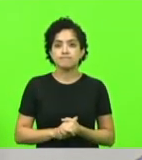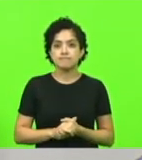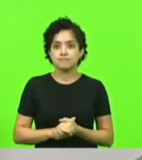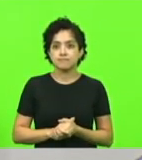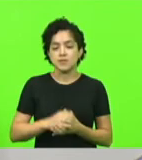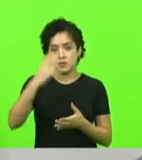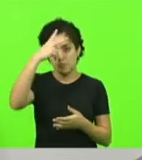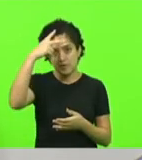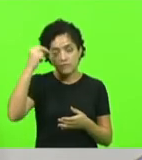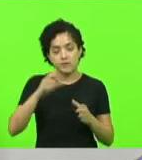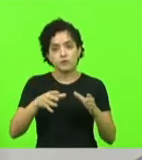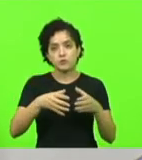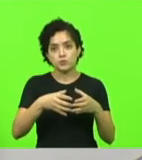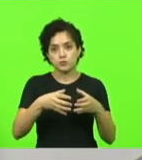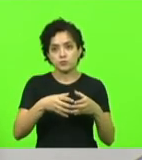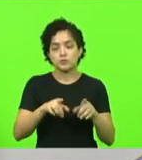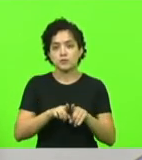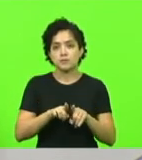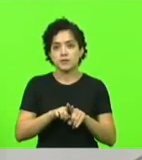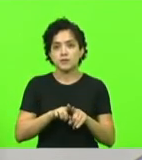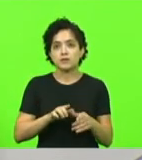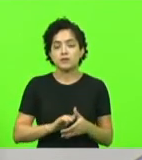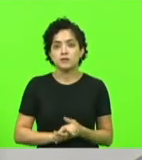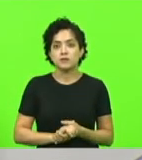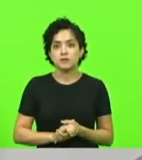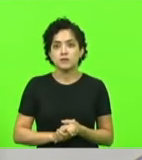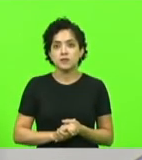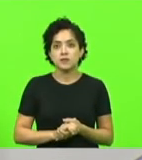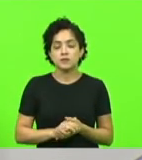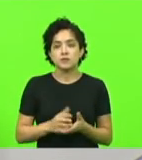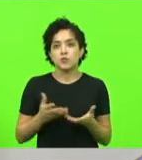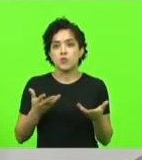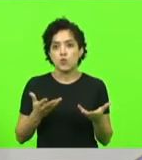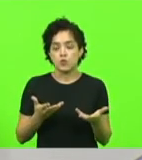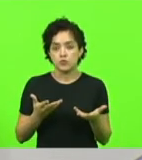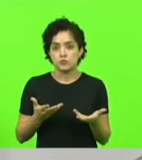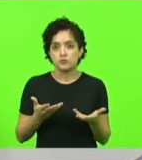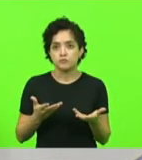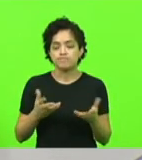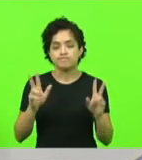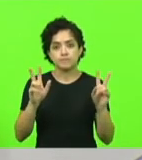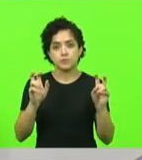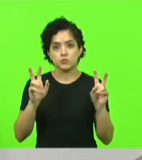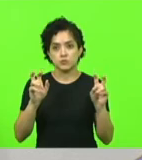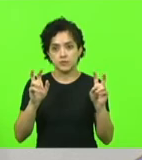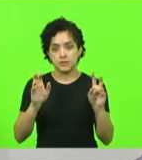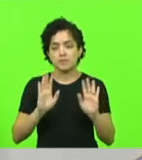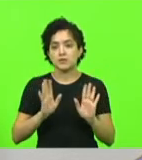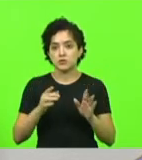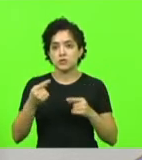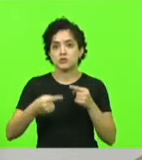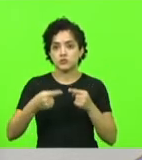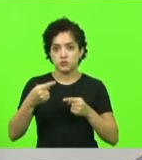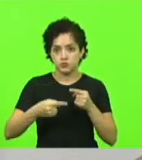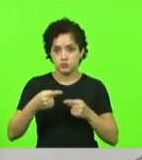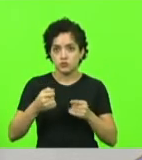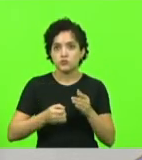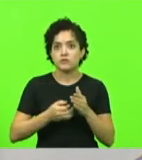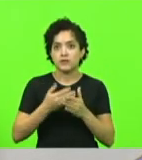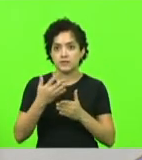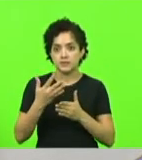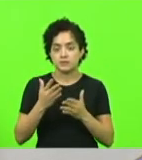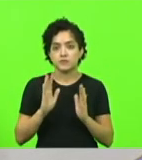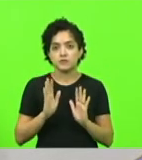e equipe. Eu quero me manifestar sobre um assunto que já tratamos muitas vezes aqui na